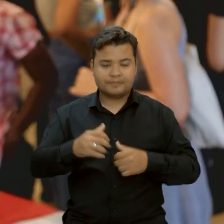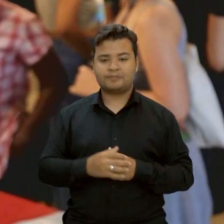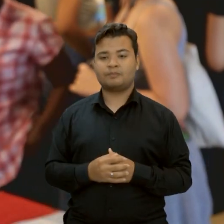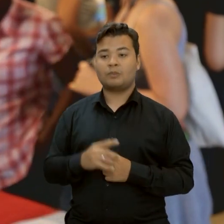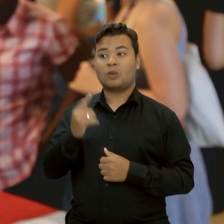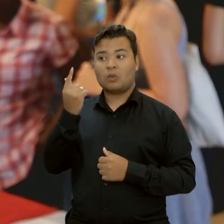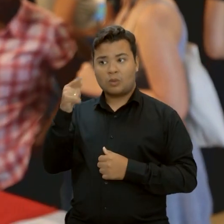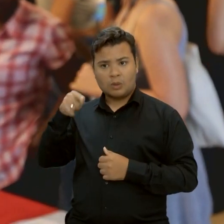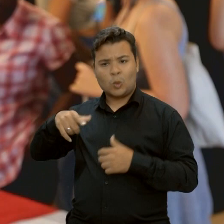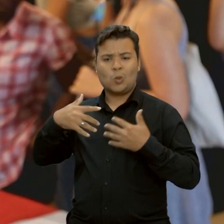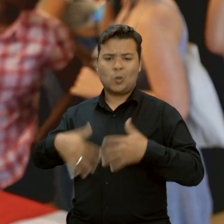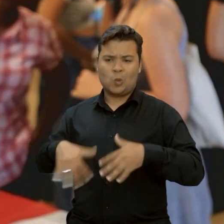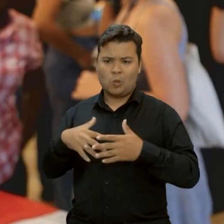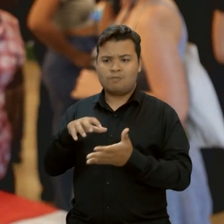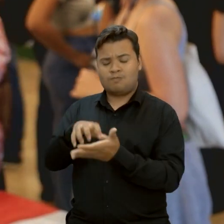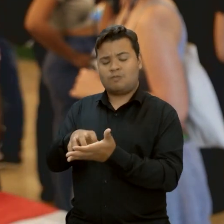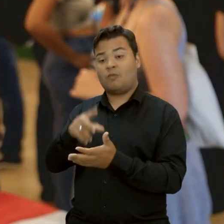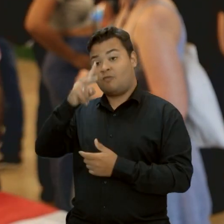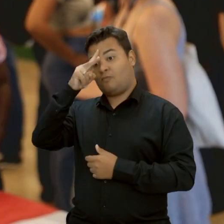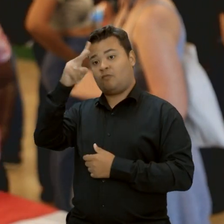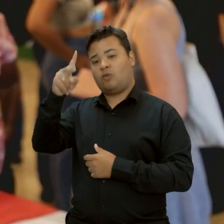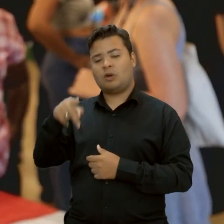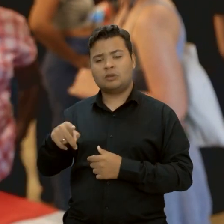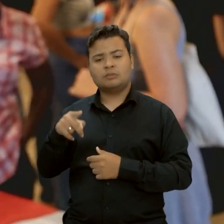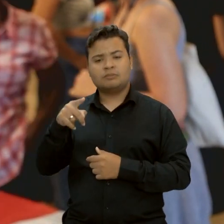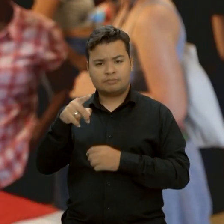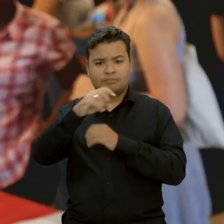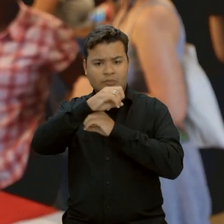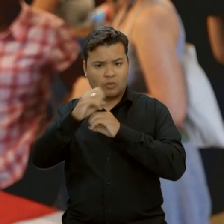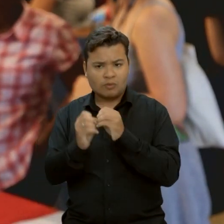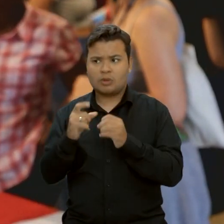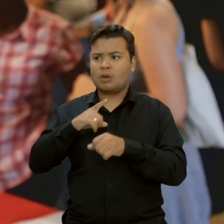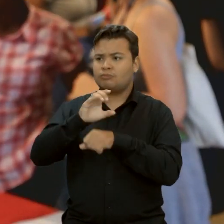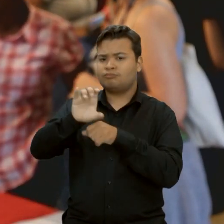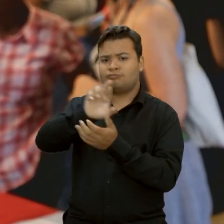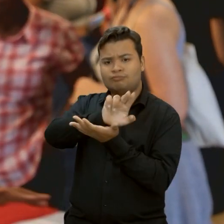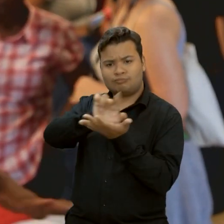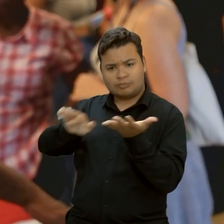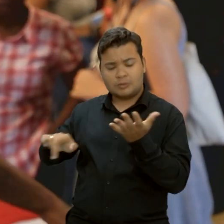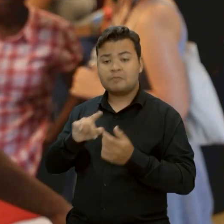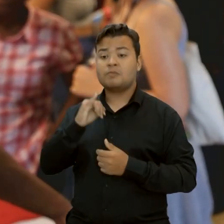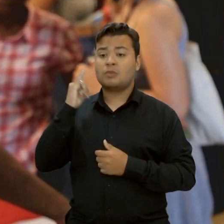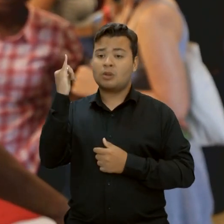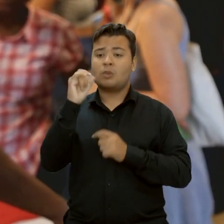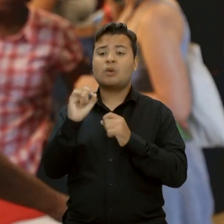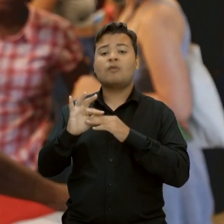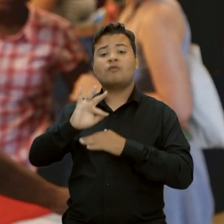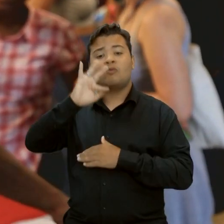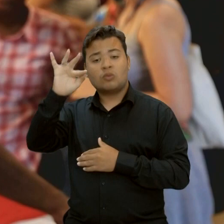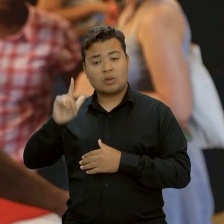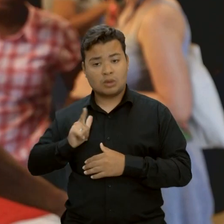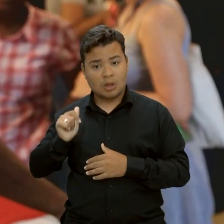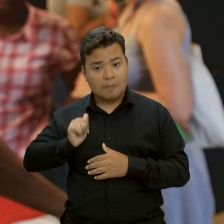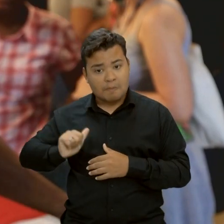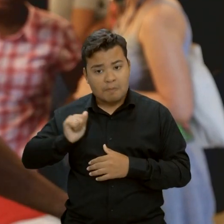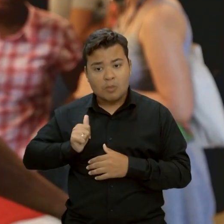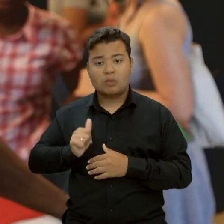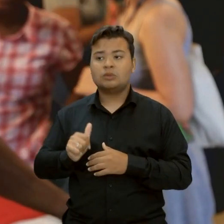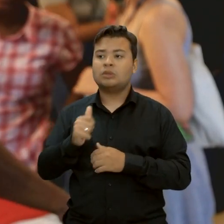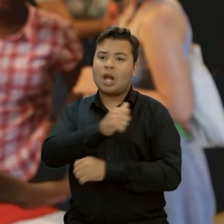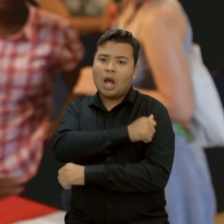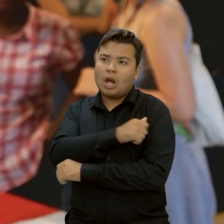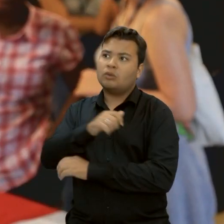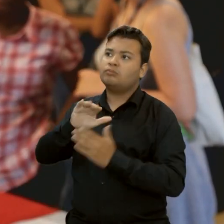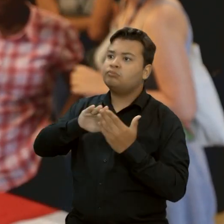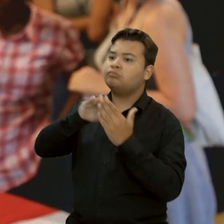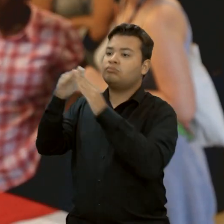A universidade é gigante, tem vários cursos, né? Então, para a gente é importante que a gente tenha no futuro, né, bolsistas ou estudantes que vão para a Alemanha, né? Já